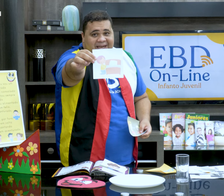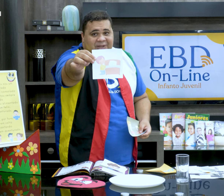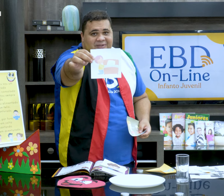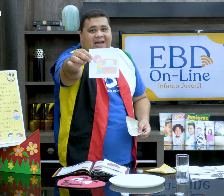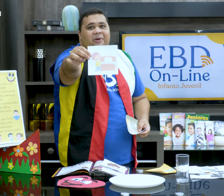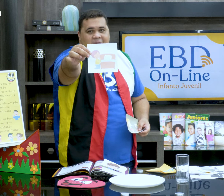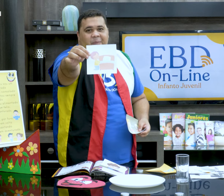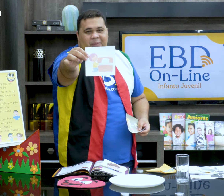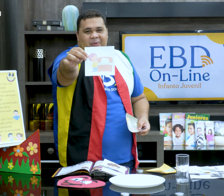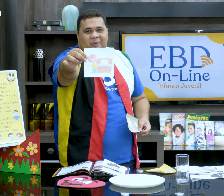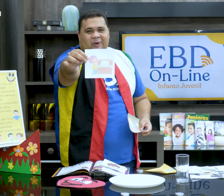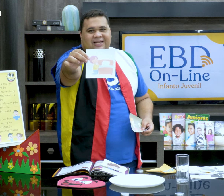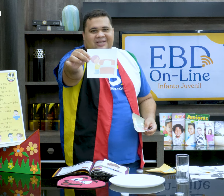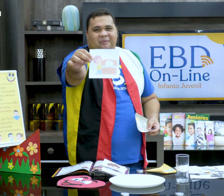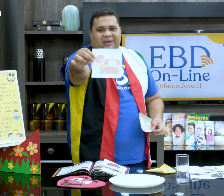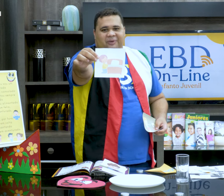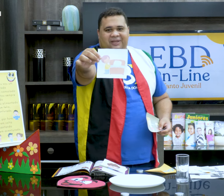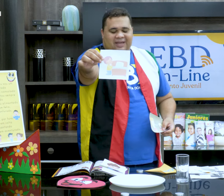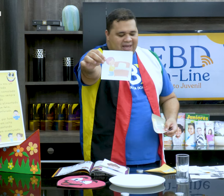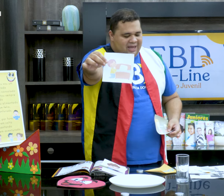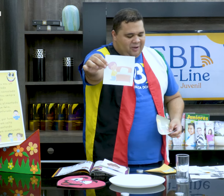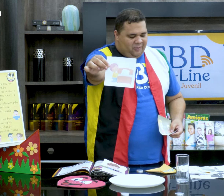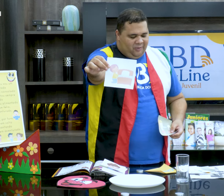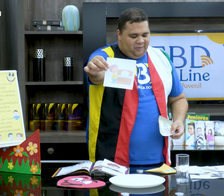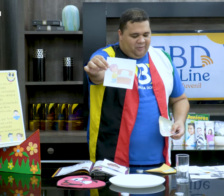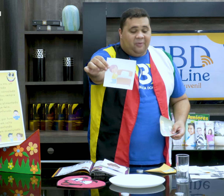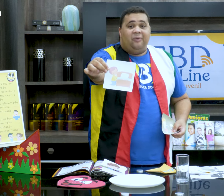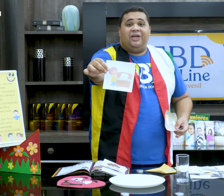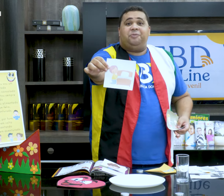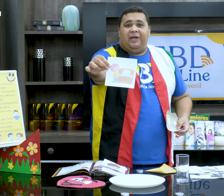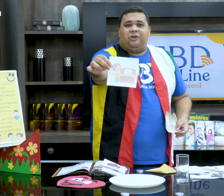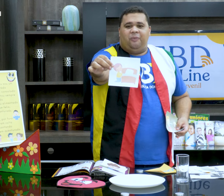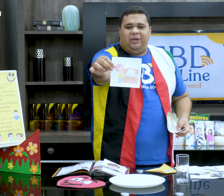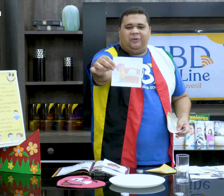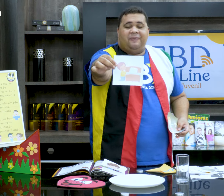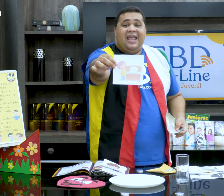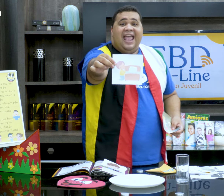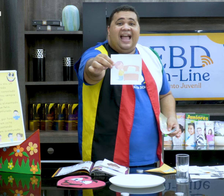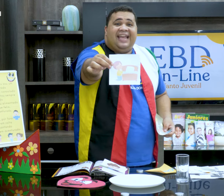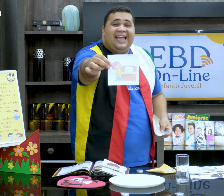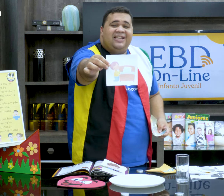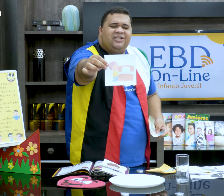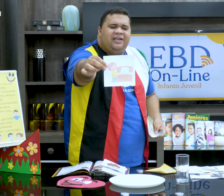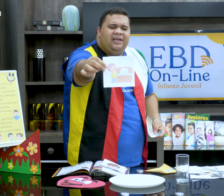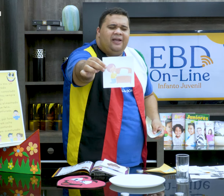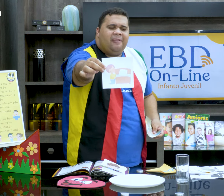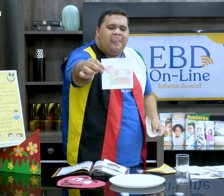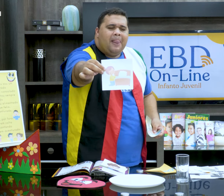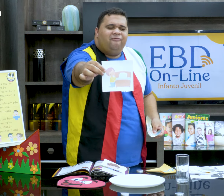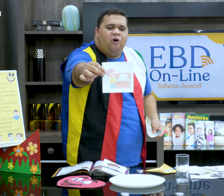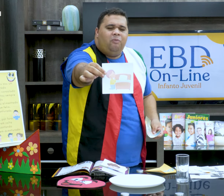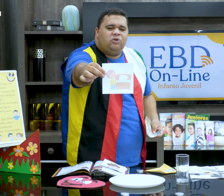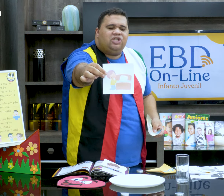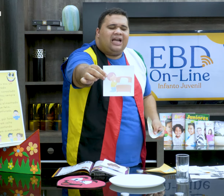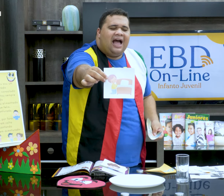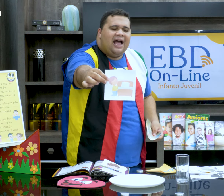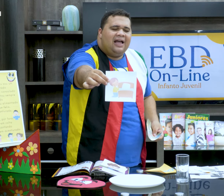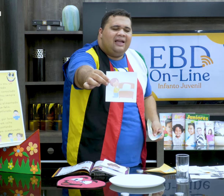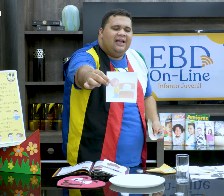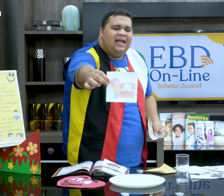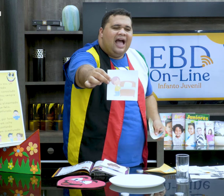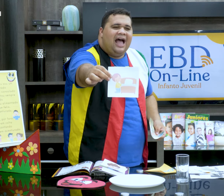espírito sabe o que é um coração humilde um um espírito humilde é aqueles que vão